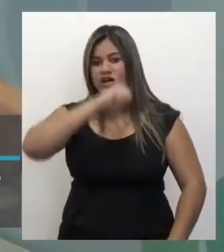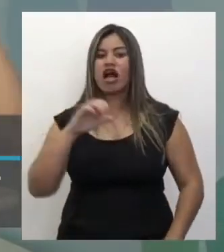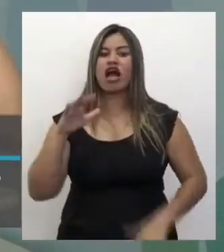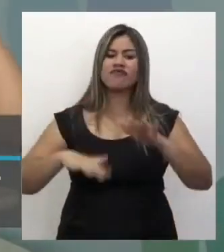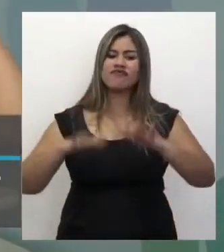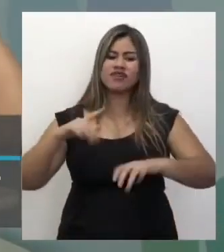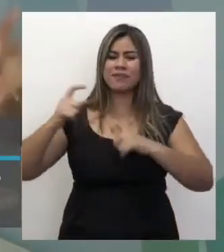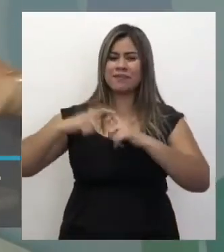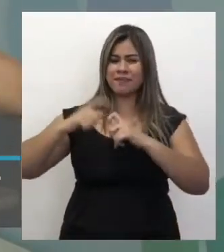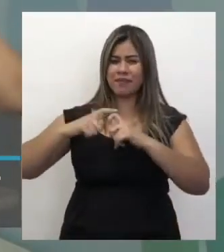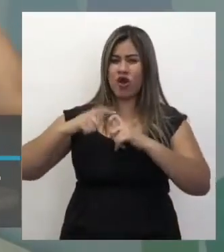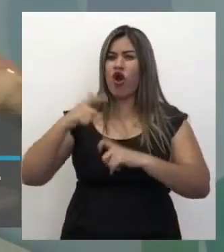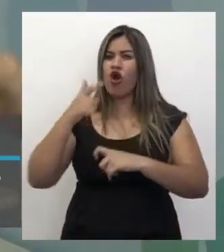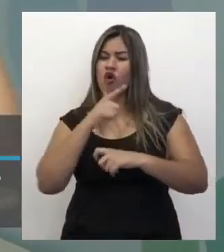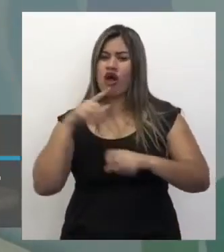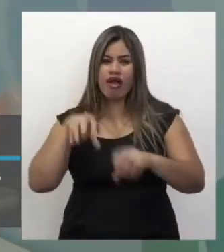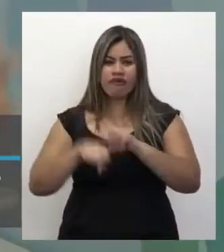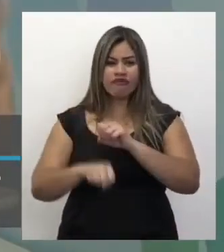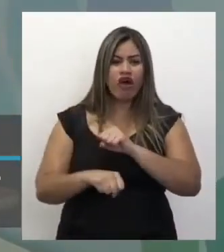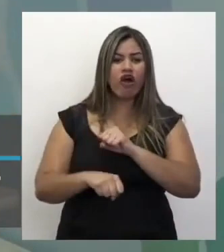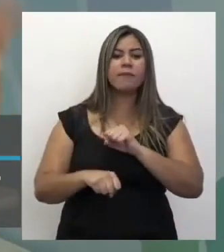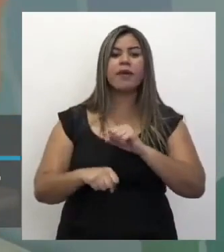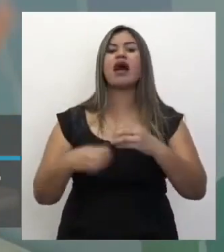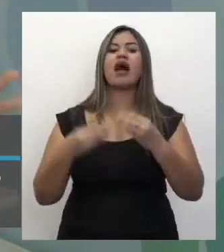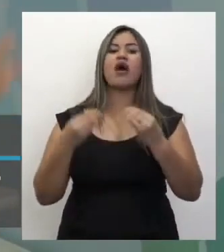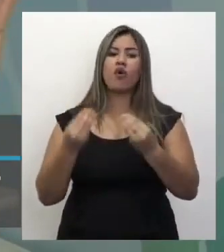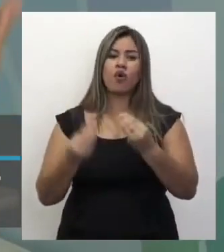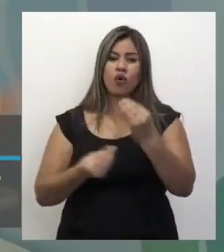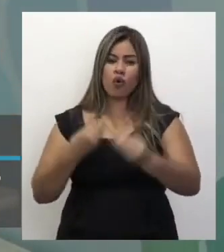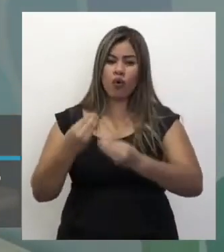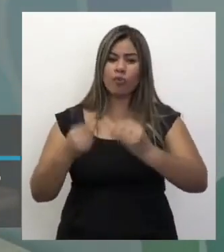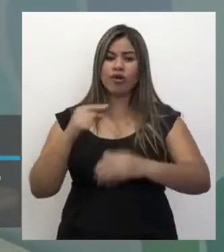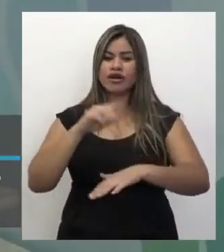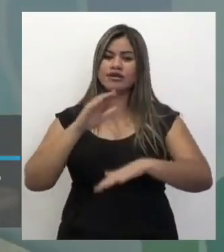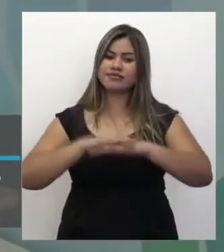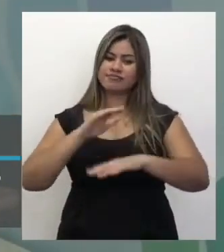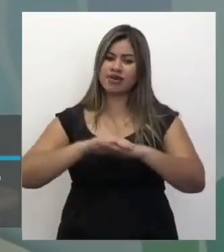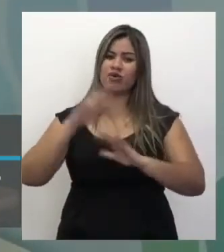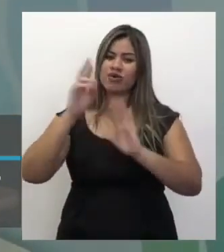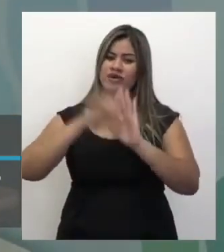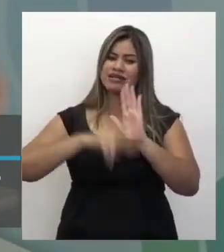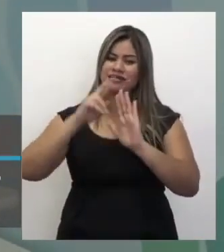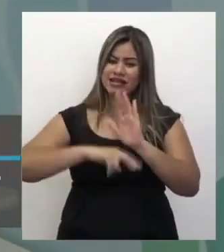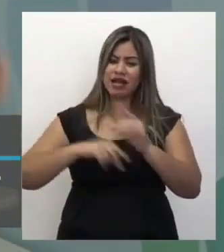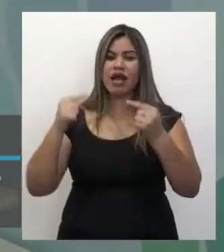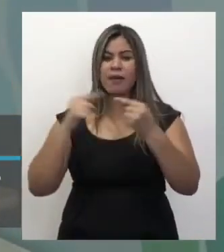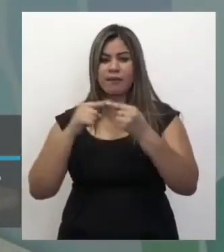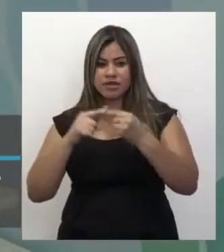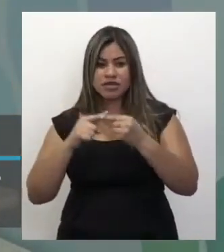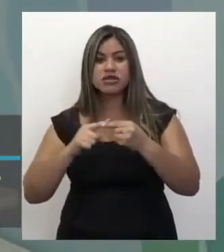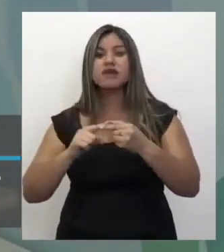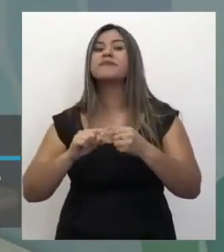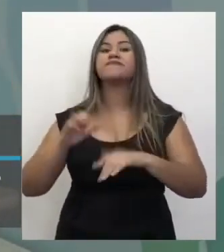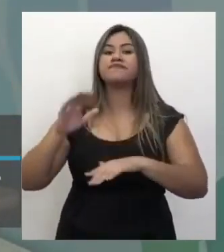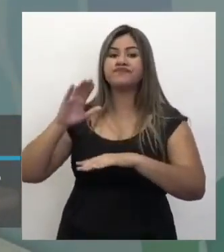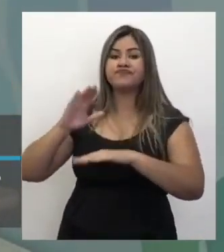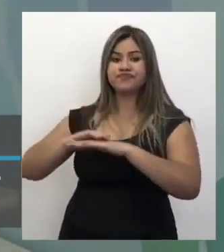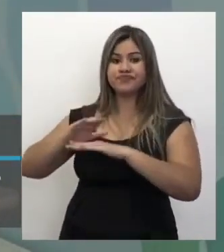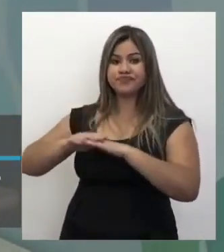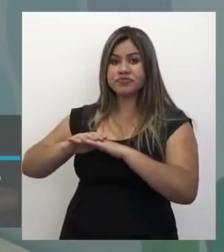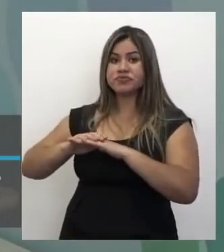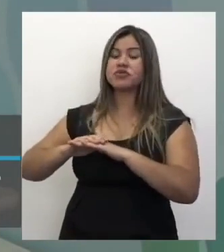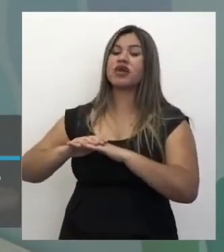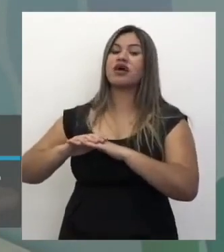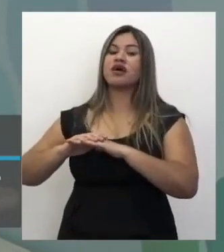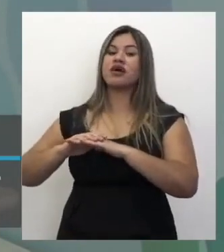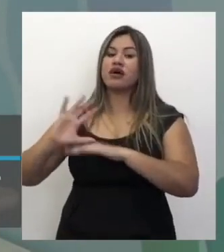medicina, tira 1000, geralmente é o que trabalhou na sua redação a causa e consequência. E ali no meio